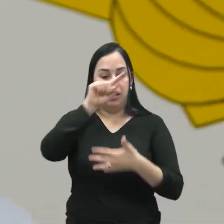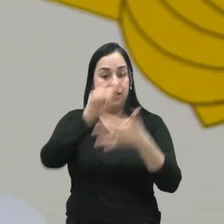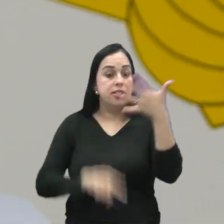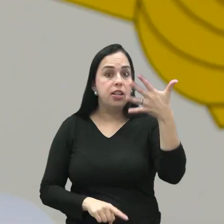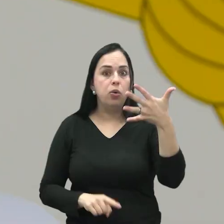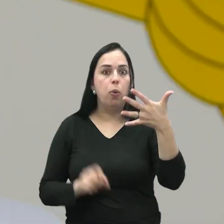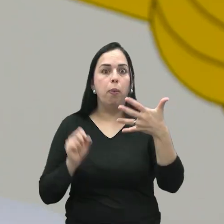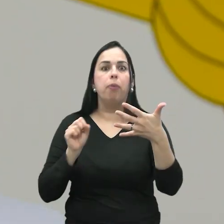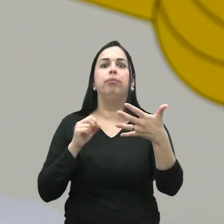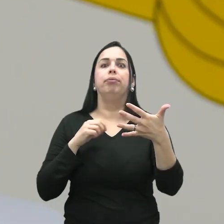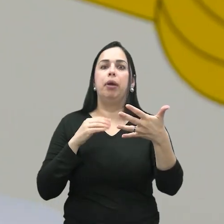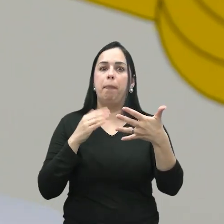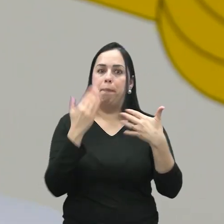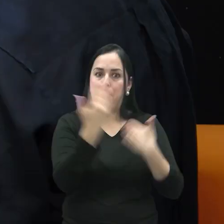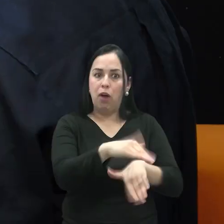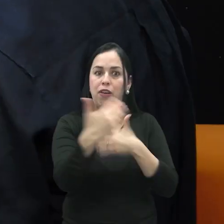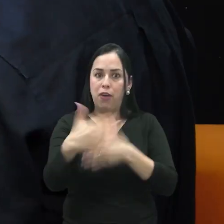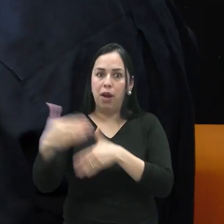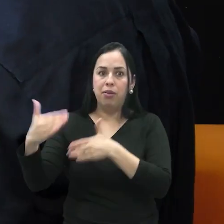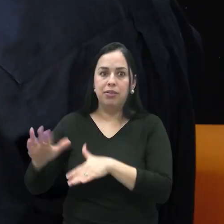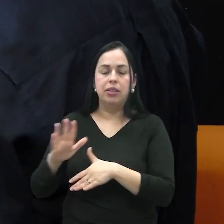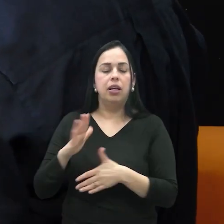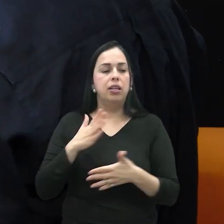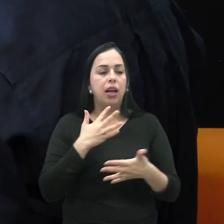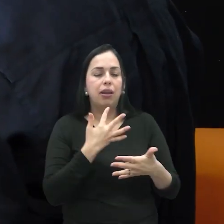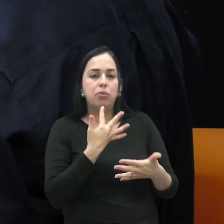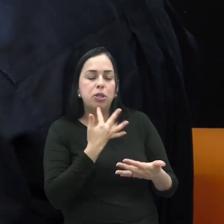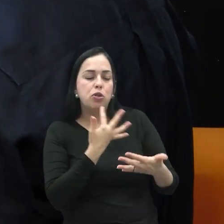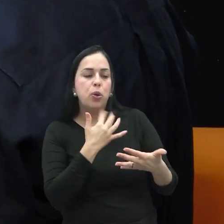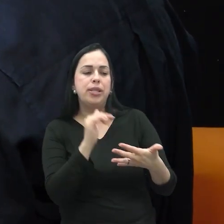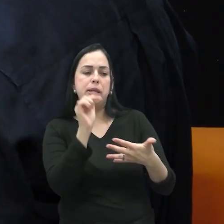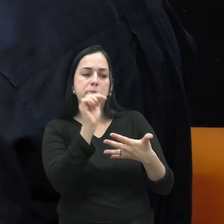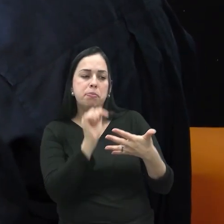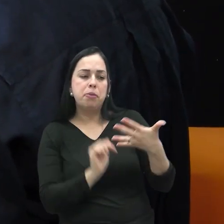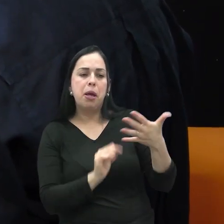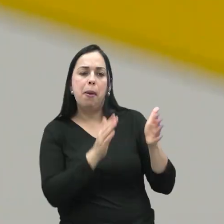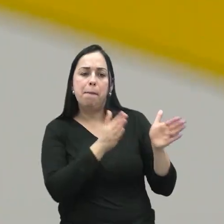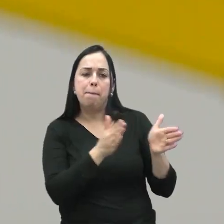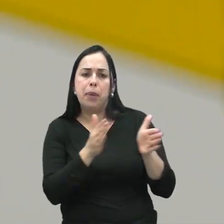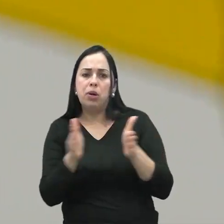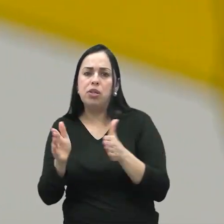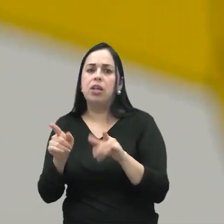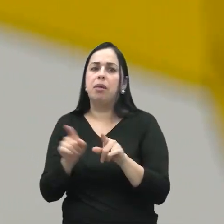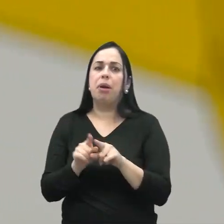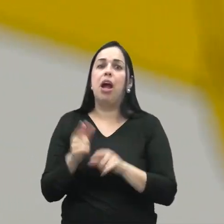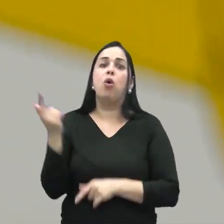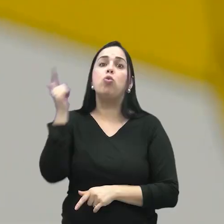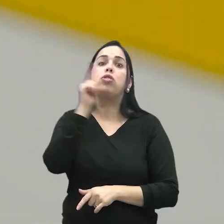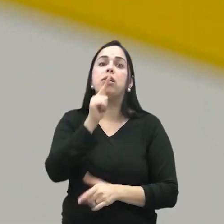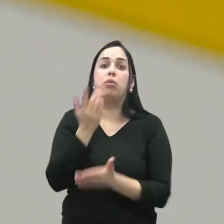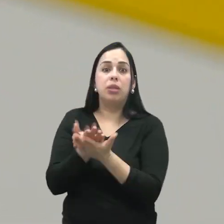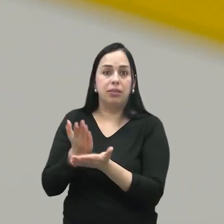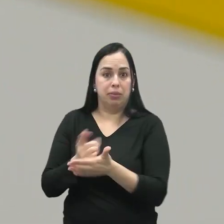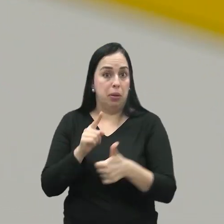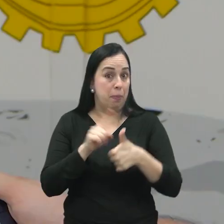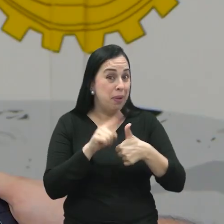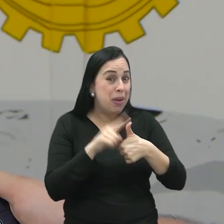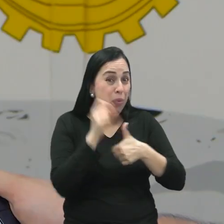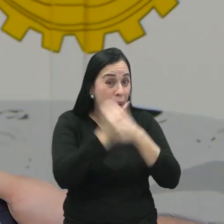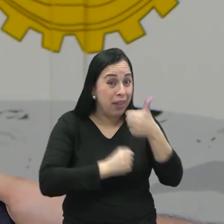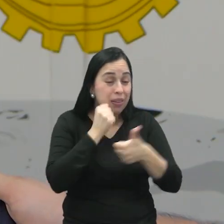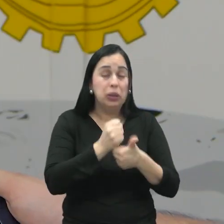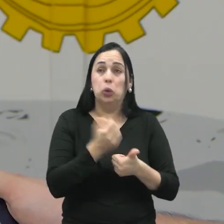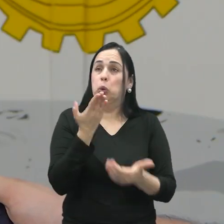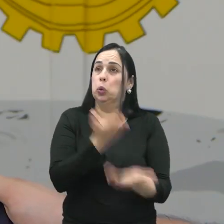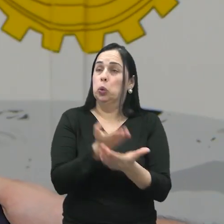Marina fez a prova 5 vezes e, na medida que passou a conhecer melhor o processo, também conseguiu otimizar os estudos. No meu